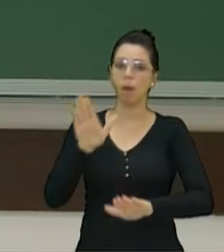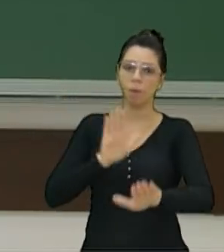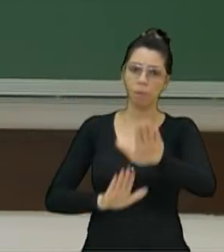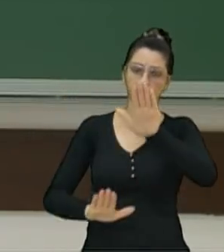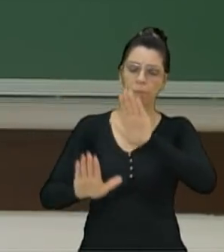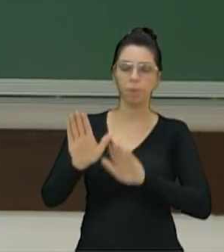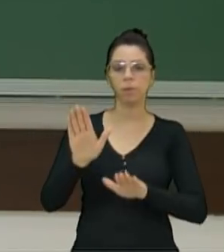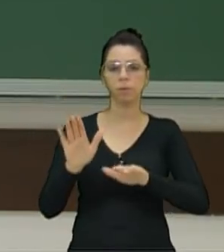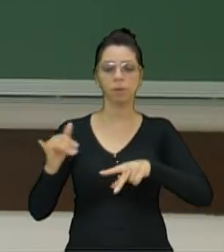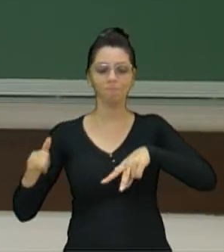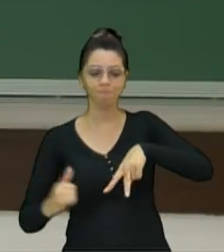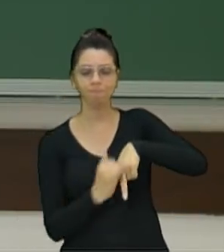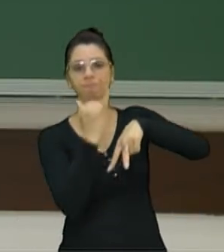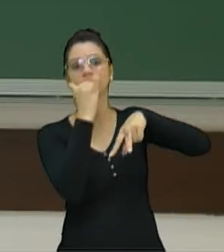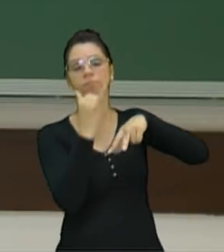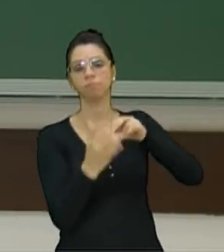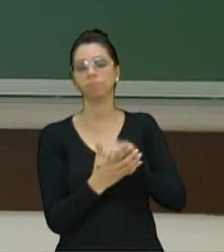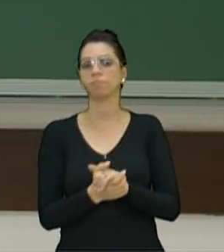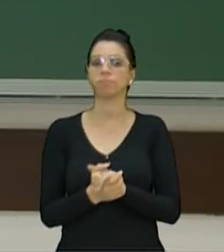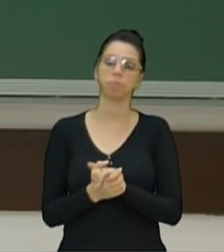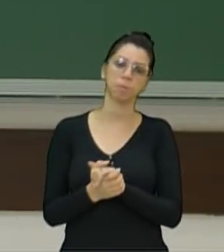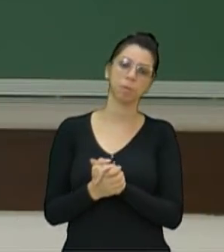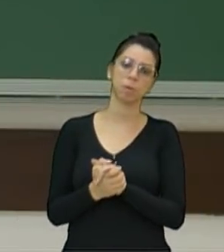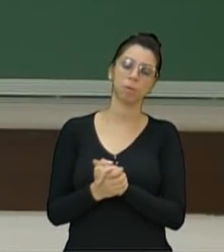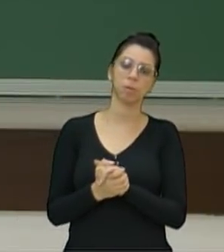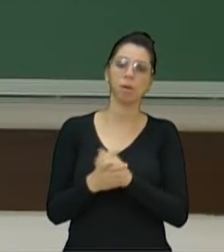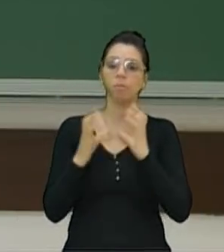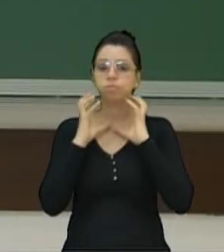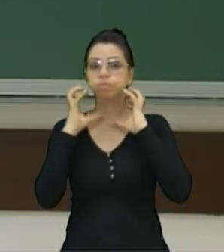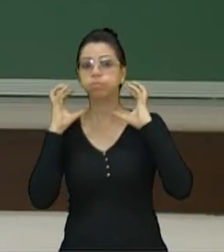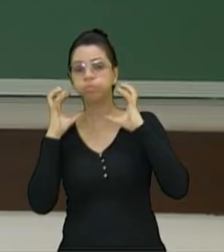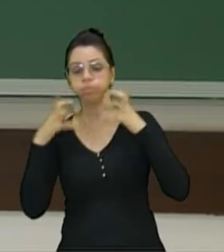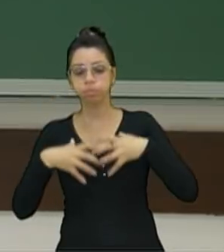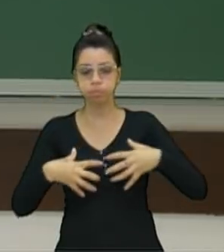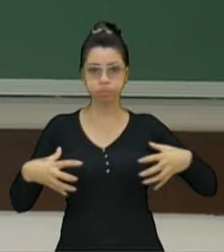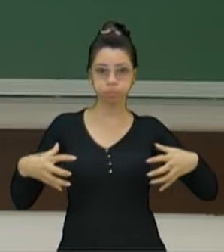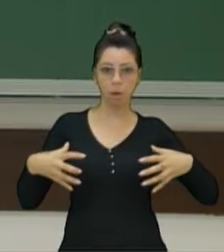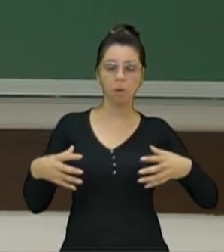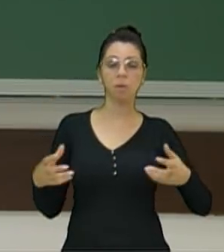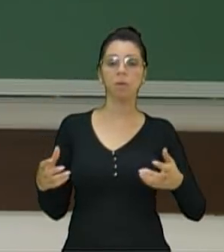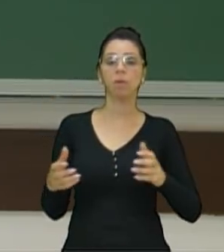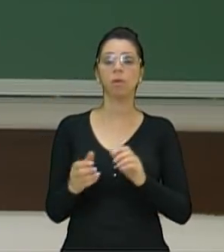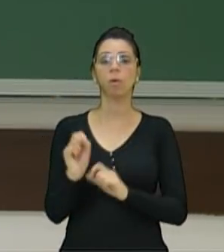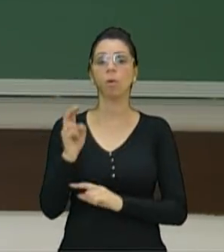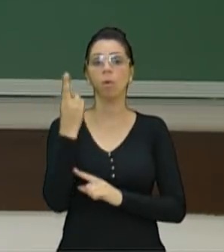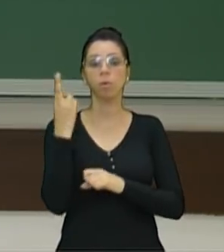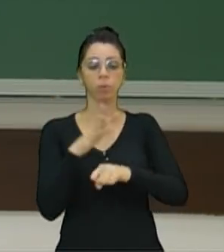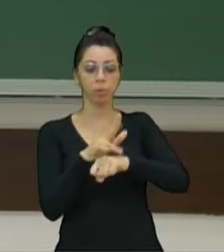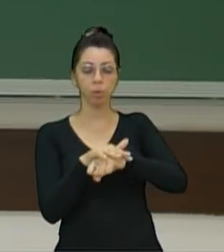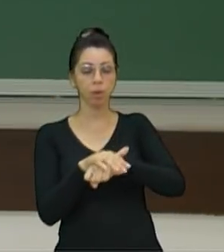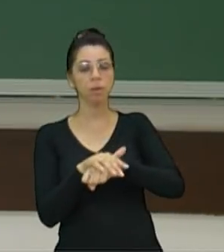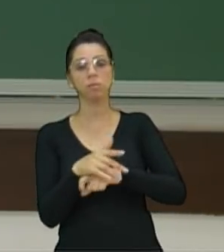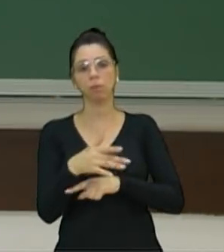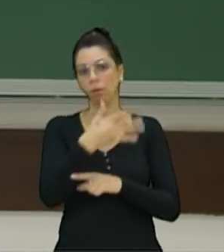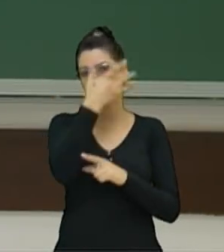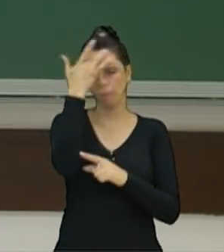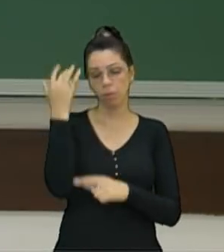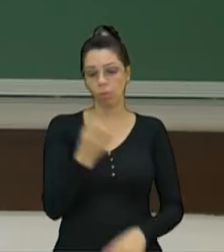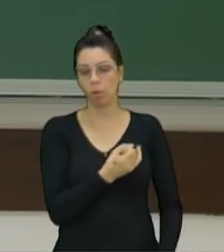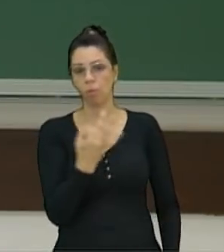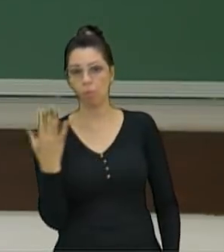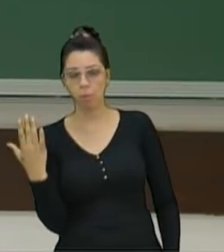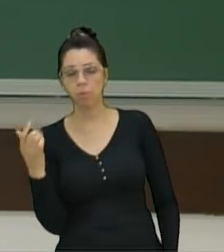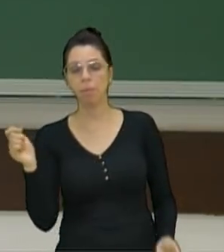alguma coisa, algum inchaço, alguma doença, algumas pessoas precisam também fazer uma cirurgia de retirada do